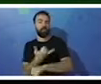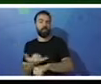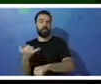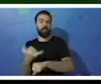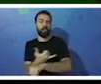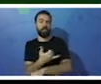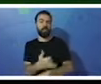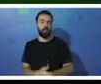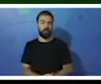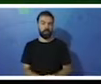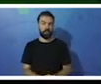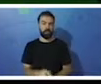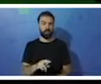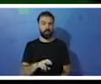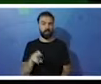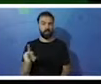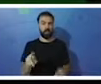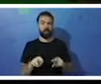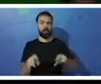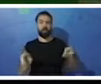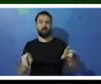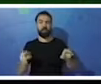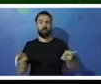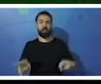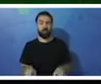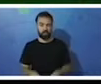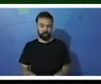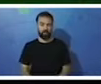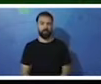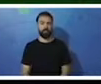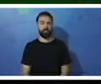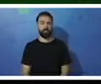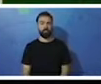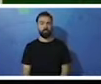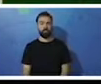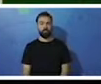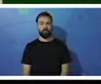uma estimativa, chegar num valor aproximado.